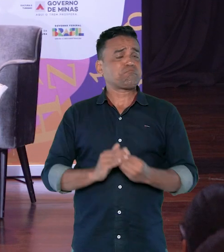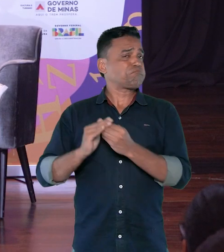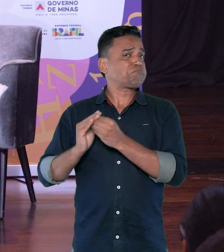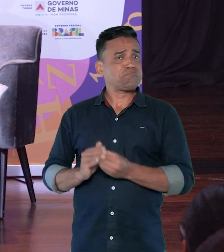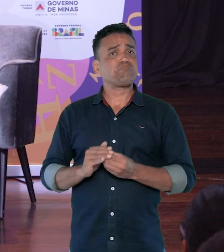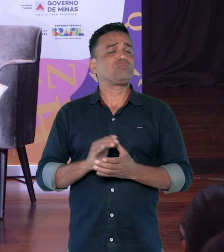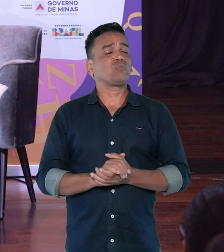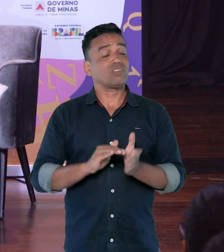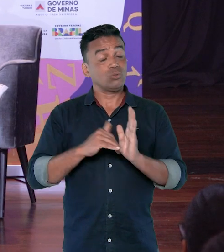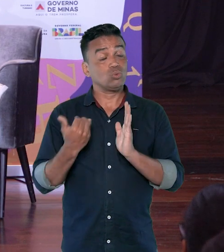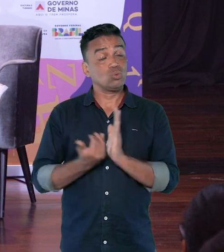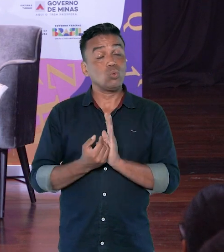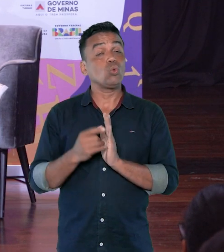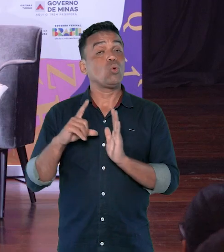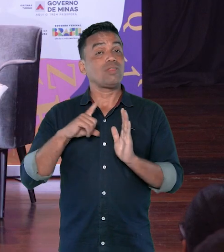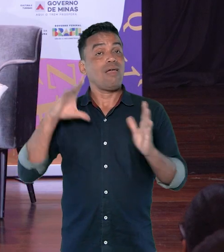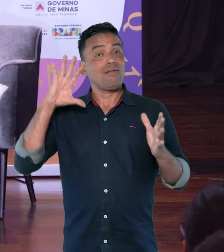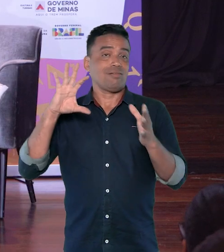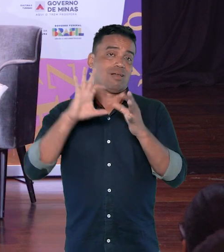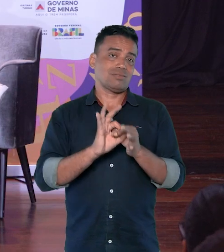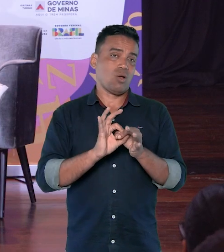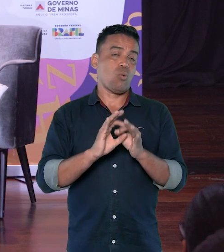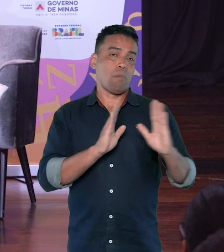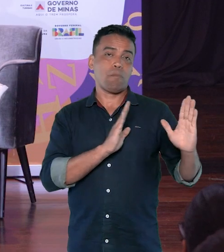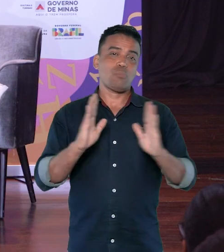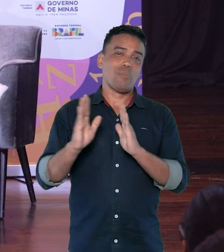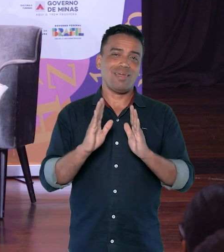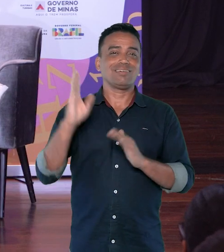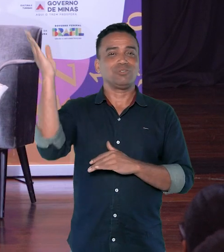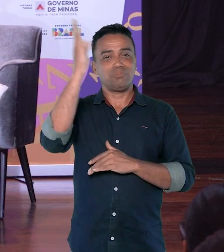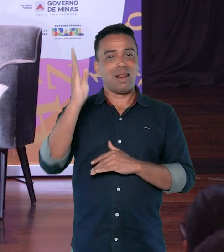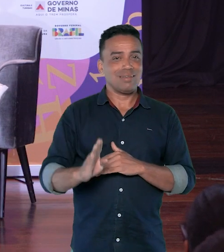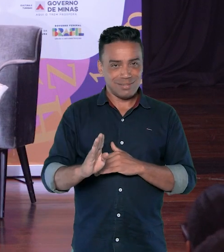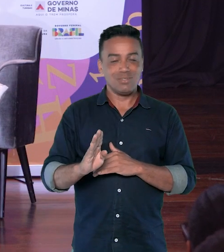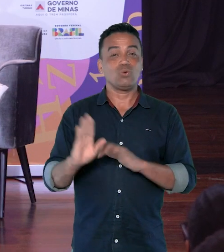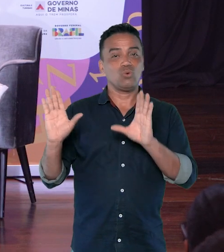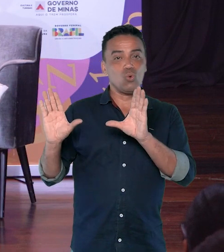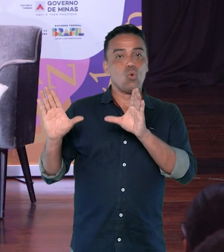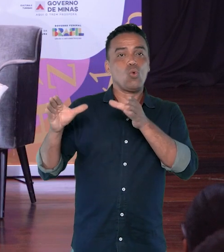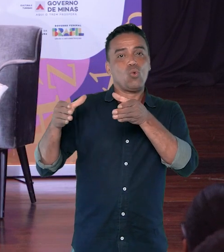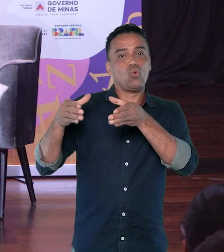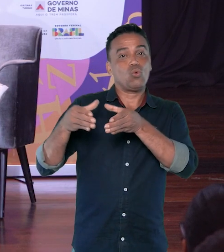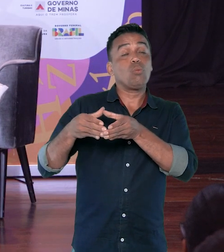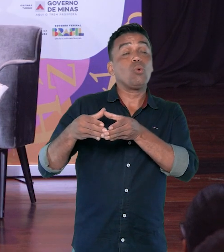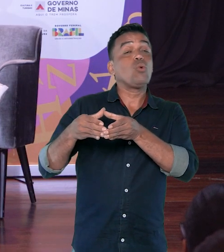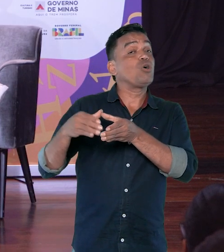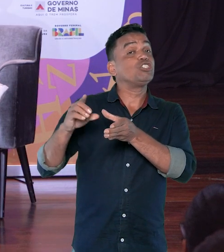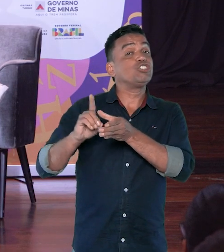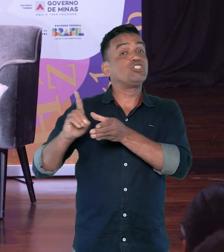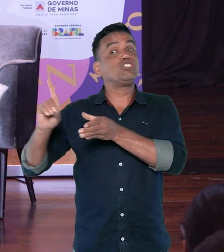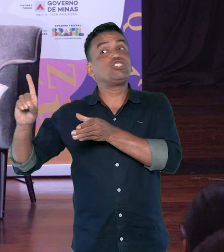Enfim, isso tudo tem a ver com esse momento político que a gente vive, né, da extrema-direita, de uma pauta ultraconservadora,